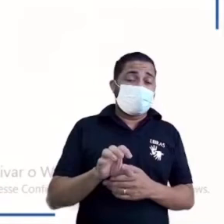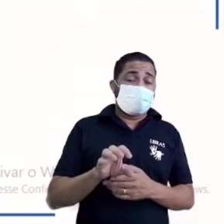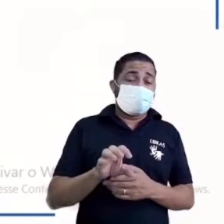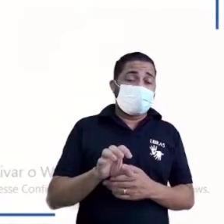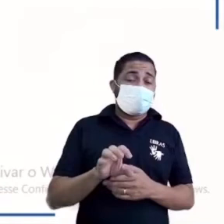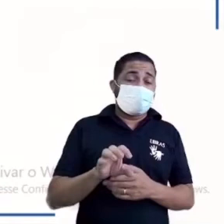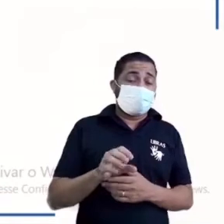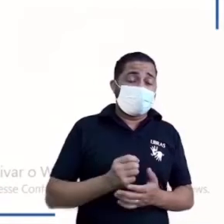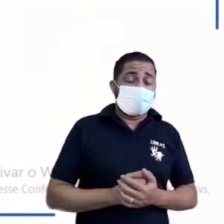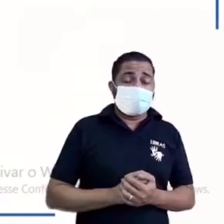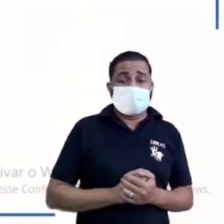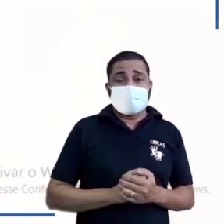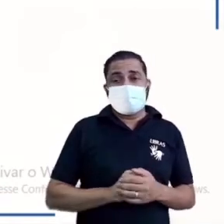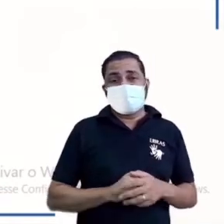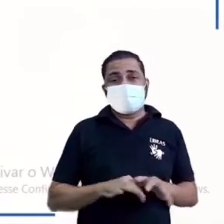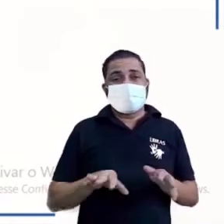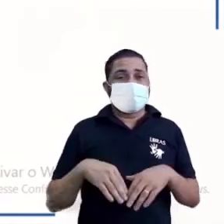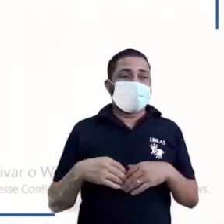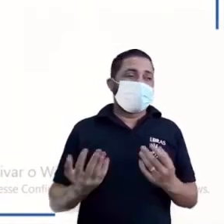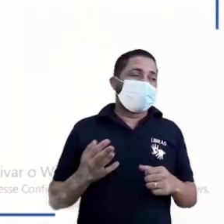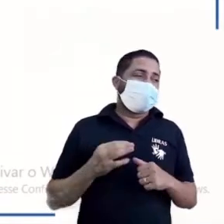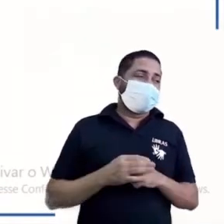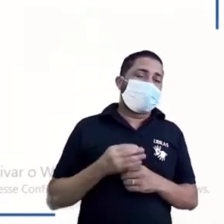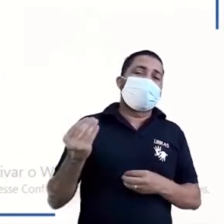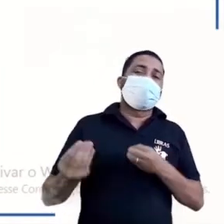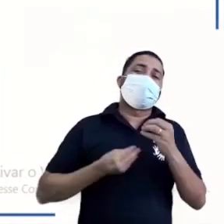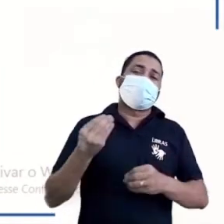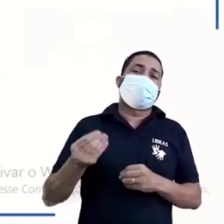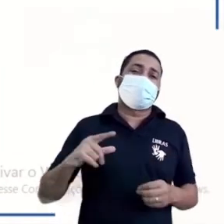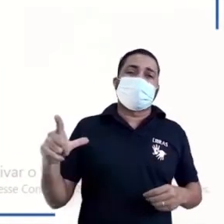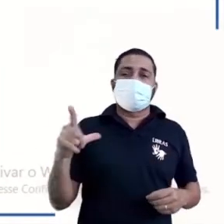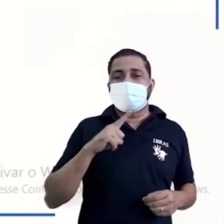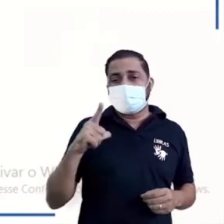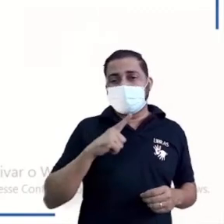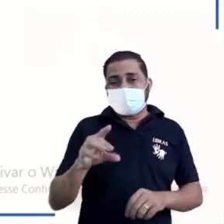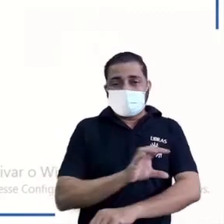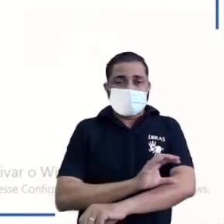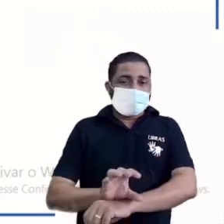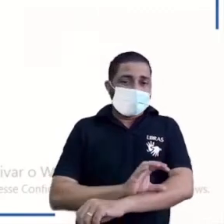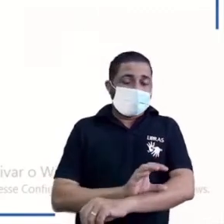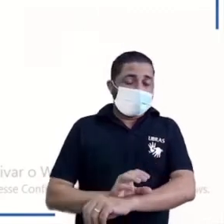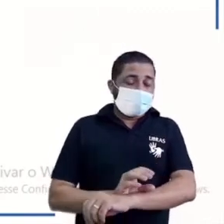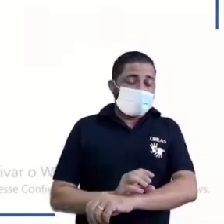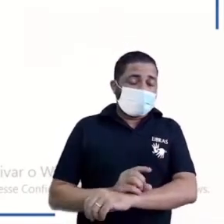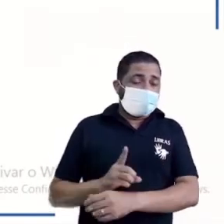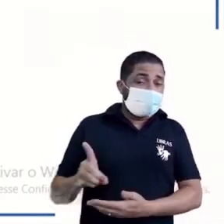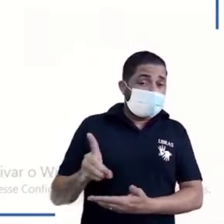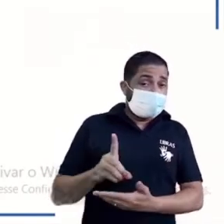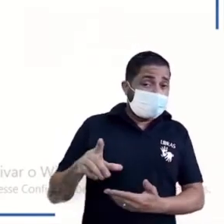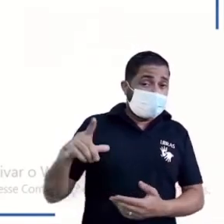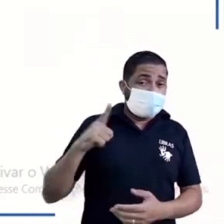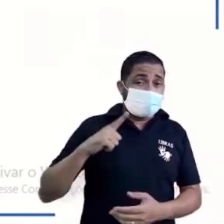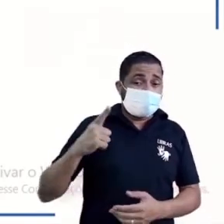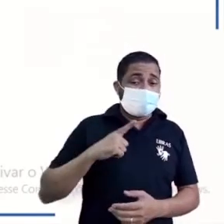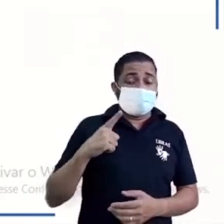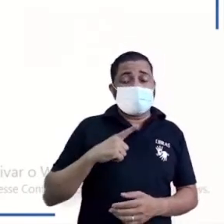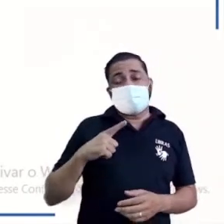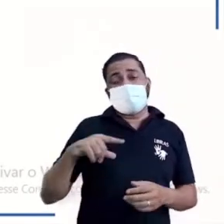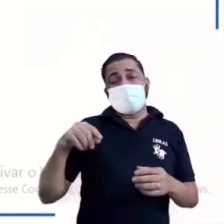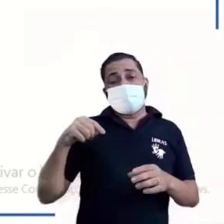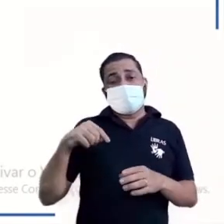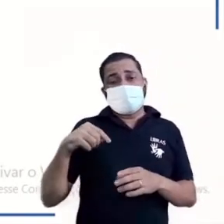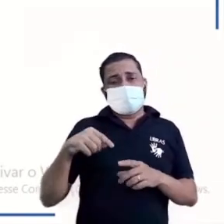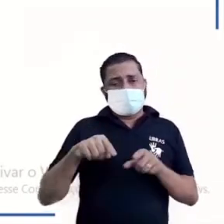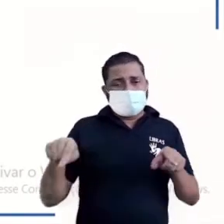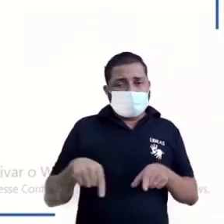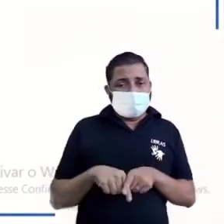e cores. Então, como a gente está num curso de design de interiores, é sempre importante que a gente faça esses